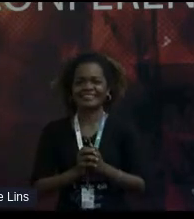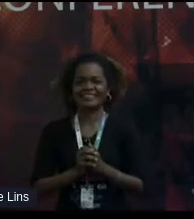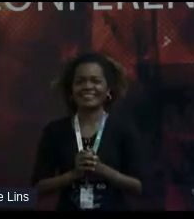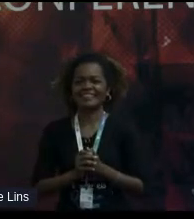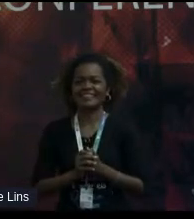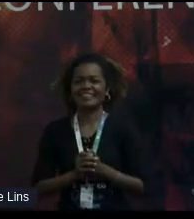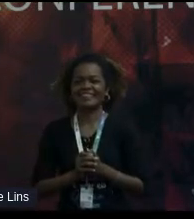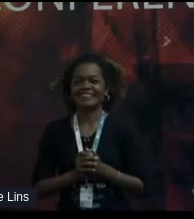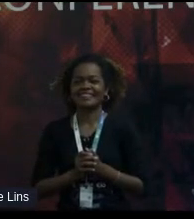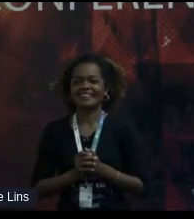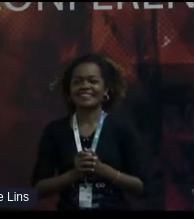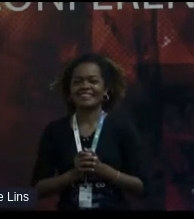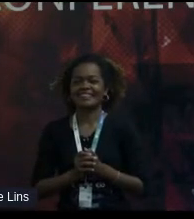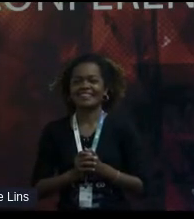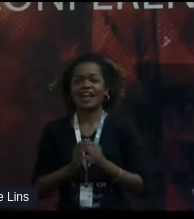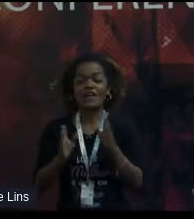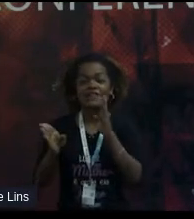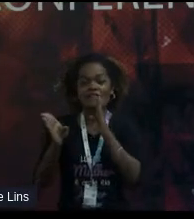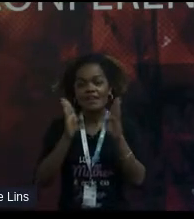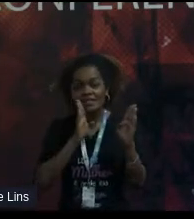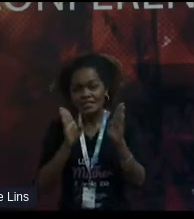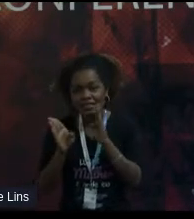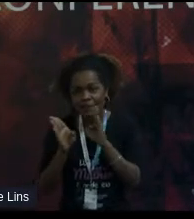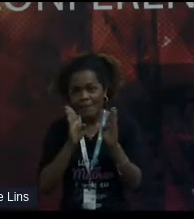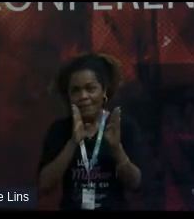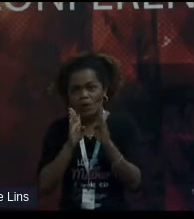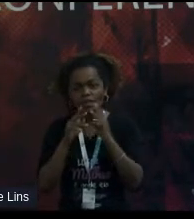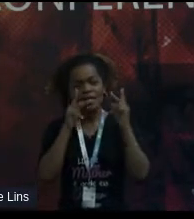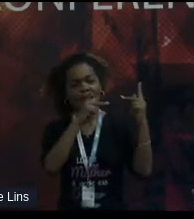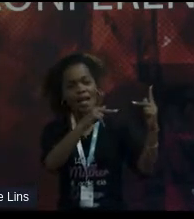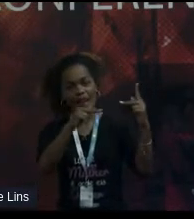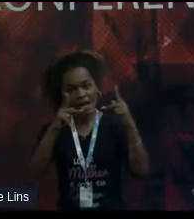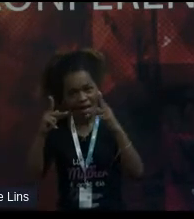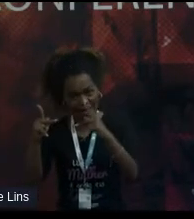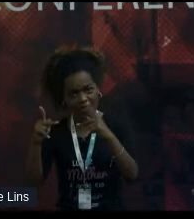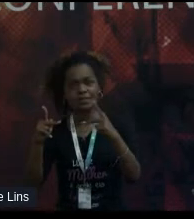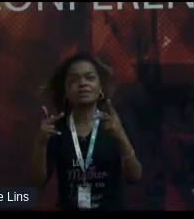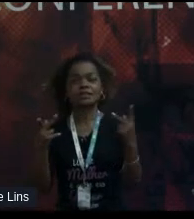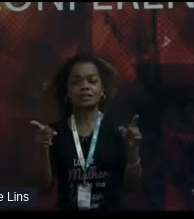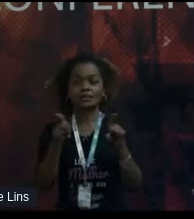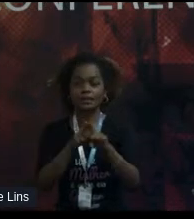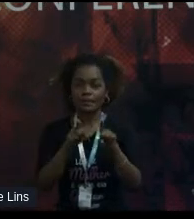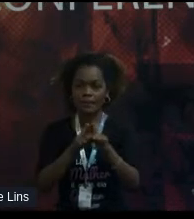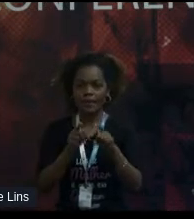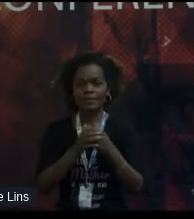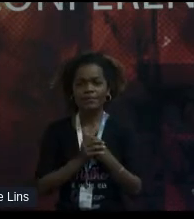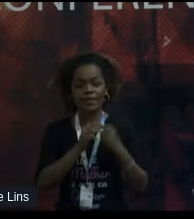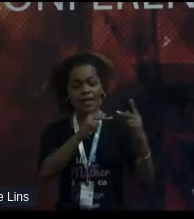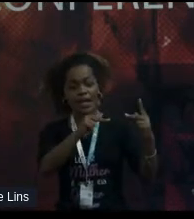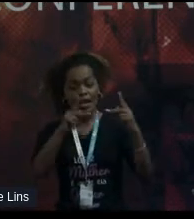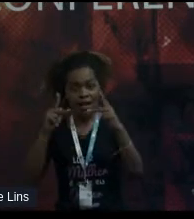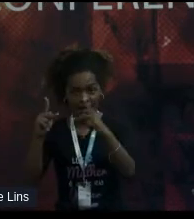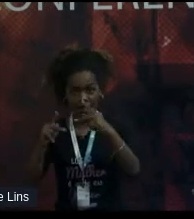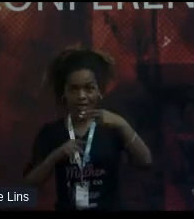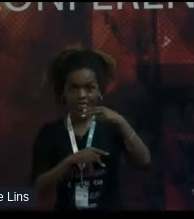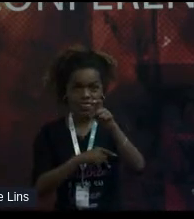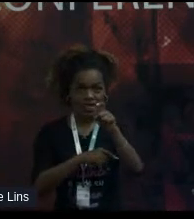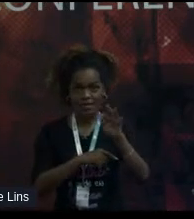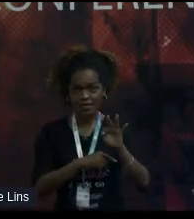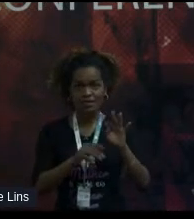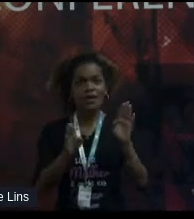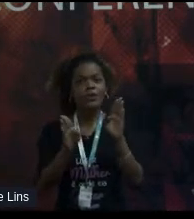Unesp no Facebook. Link Unesp no Twitter. Link Unesp no